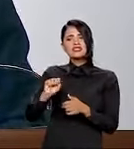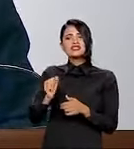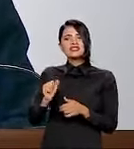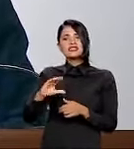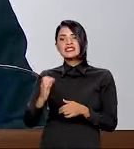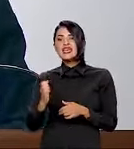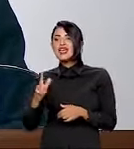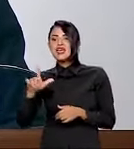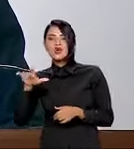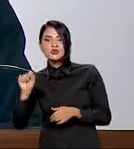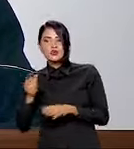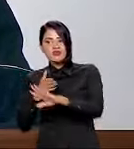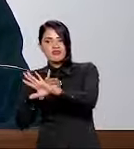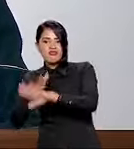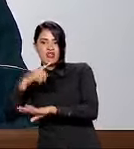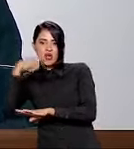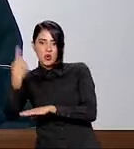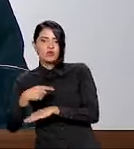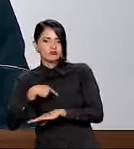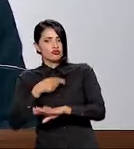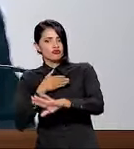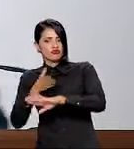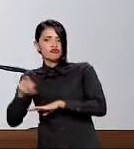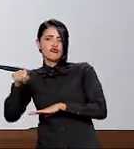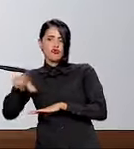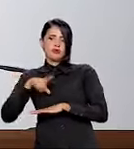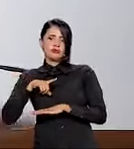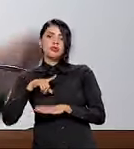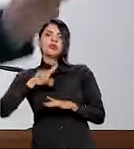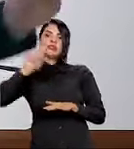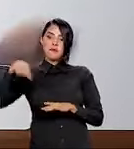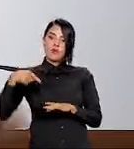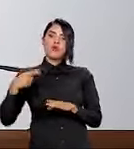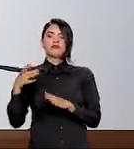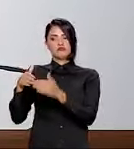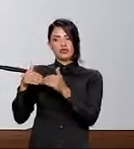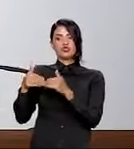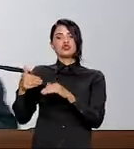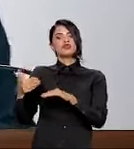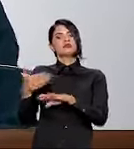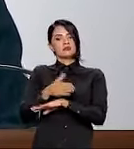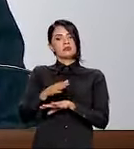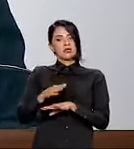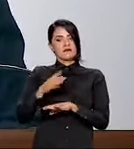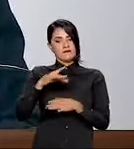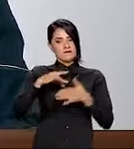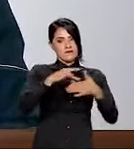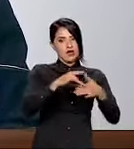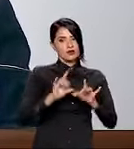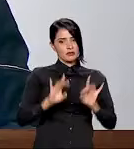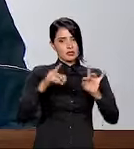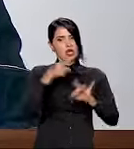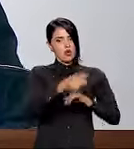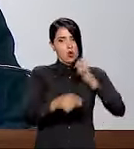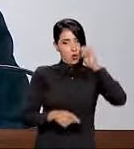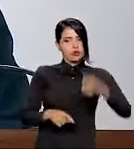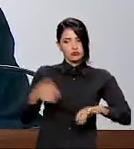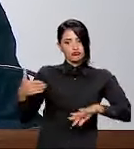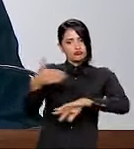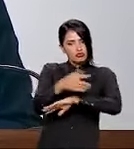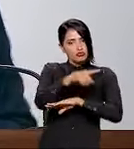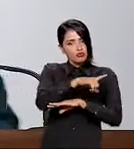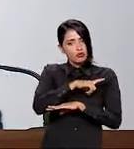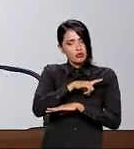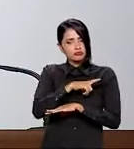enviado especial, ir à Rússia. Ele foi à Rússia. Depois eu pedi para ele ir como enviado especial à Ucrânia. Ele foi à